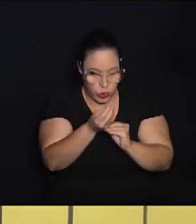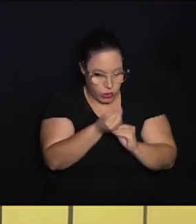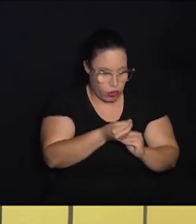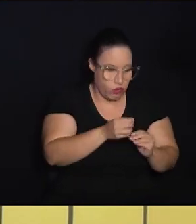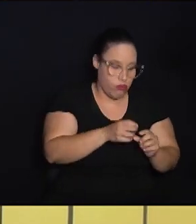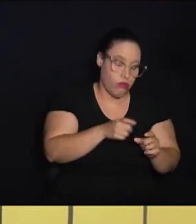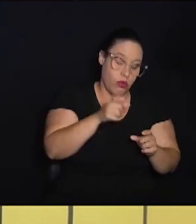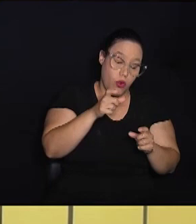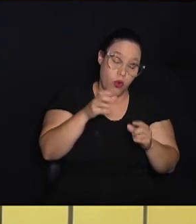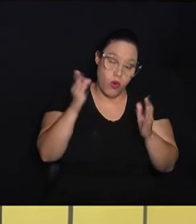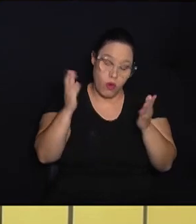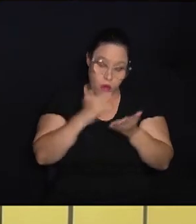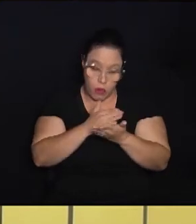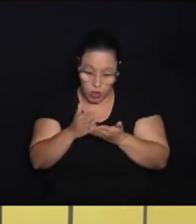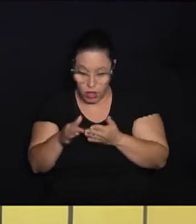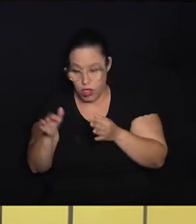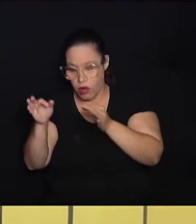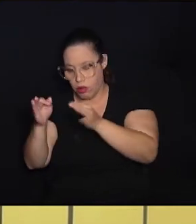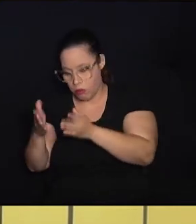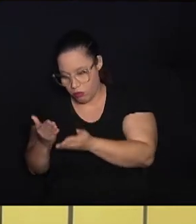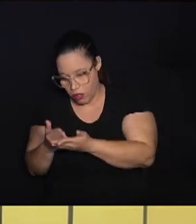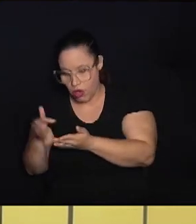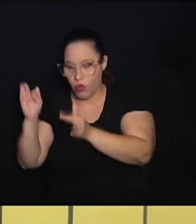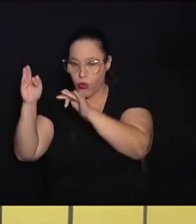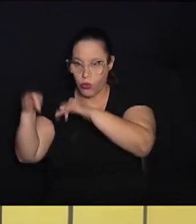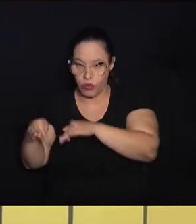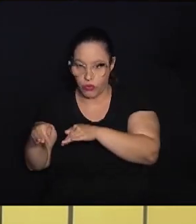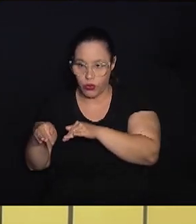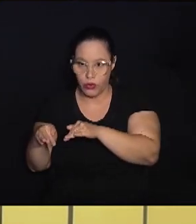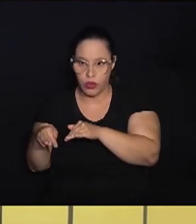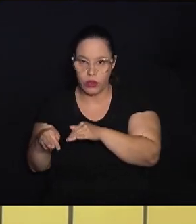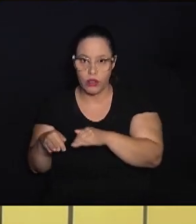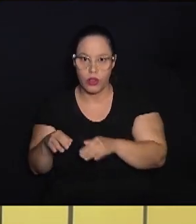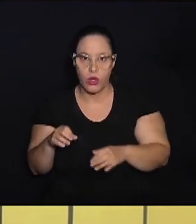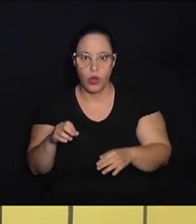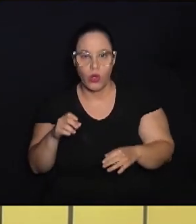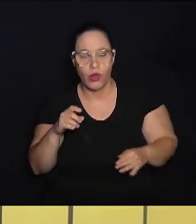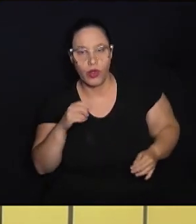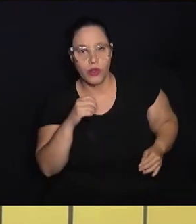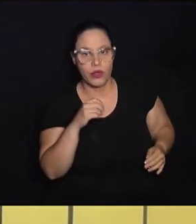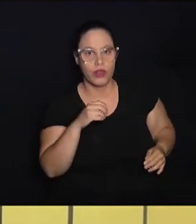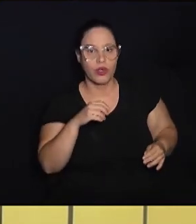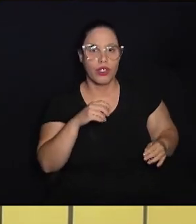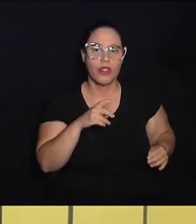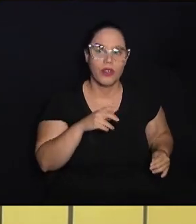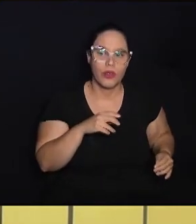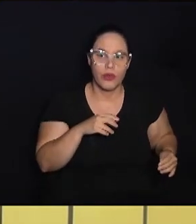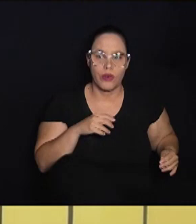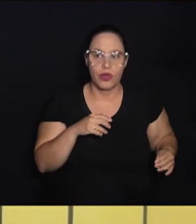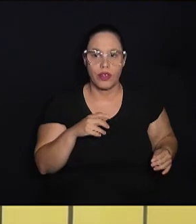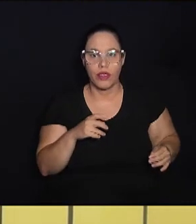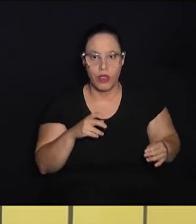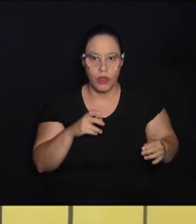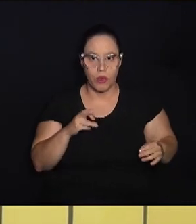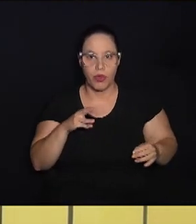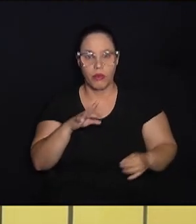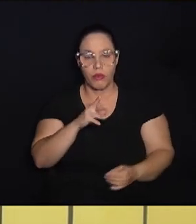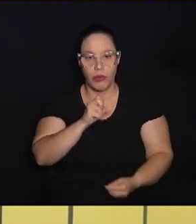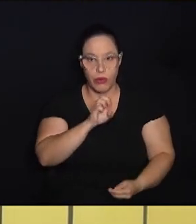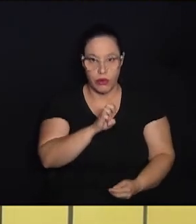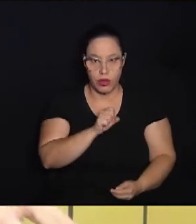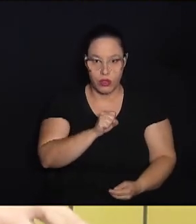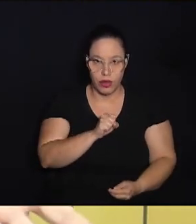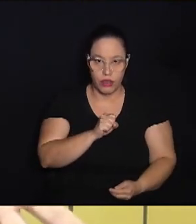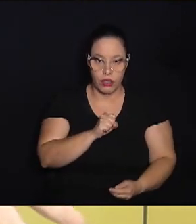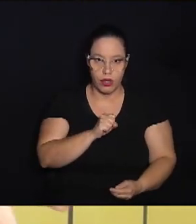meio fim né Tudo bem os personagens fixos são sempre os homenzinhos guininho elefantinhos ali né os os mamutes mas e não